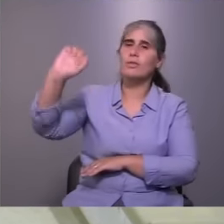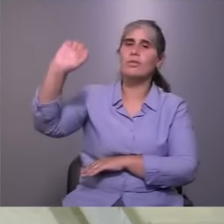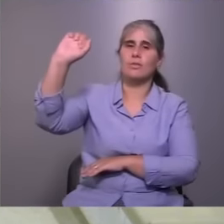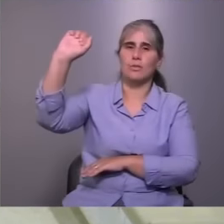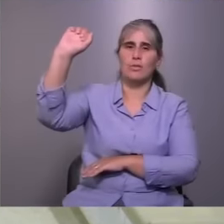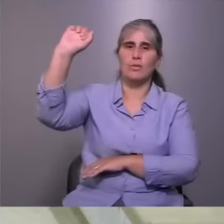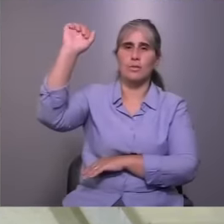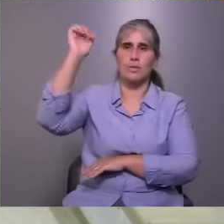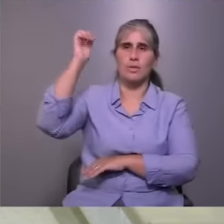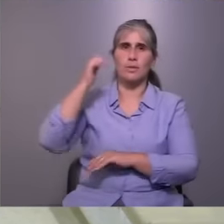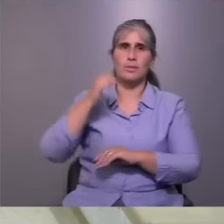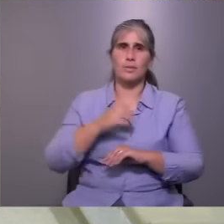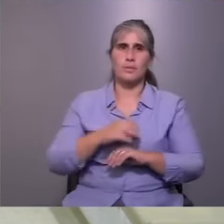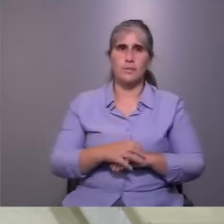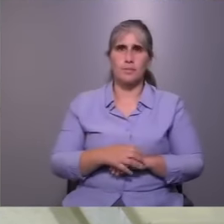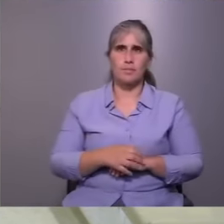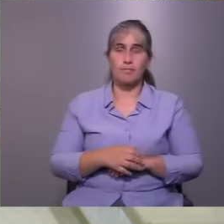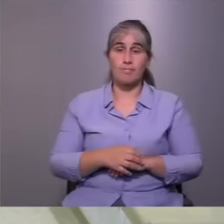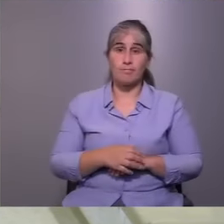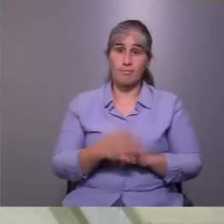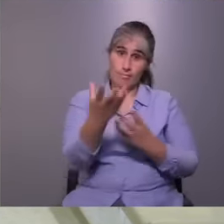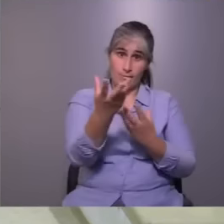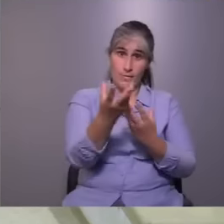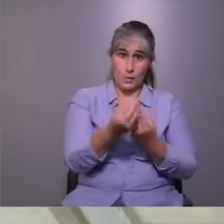mãe do Verbo de